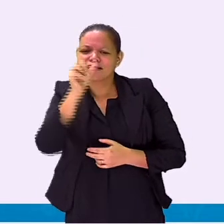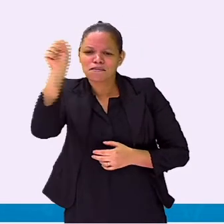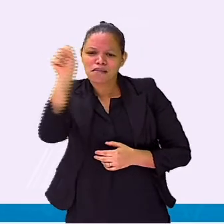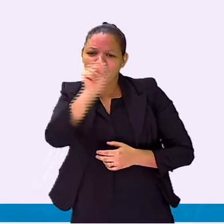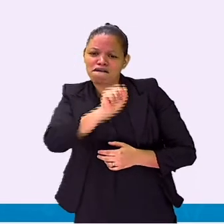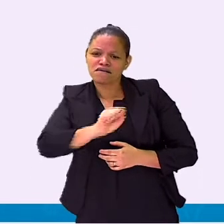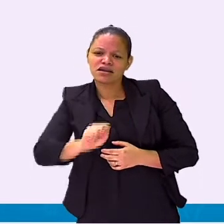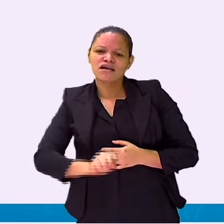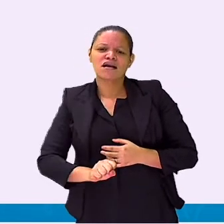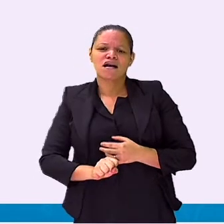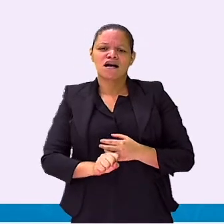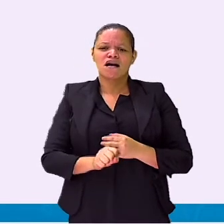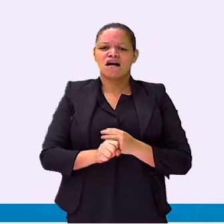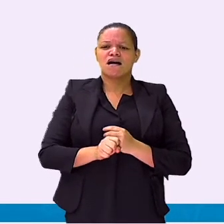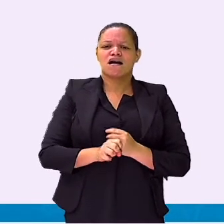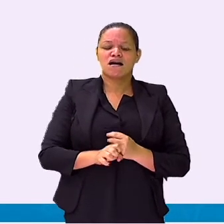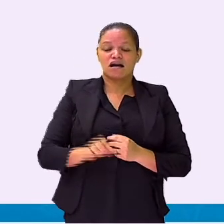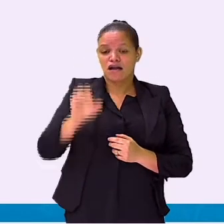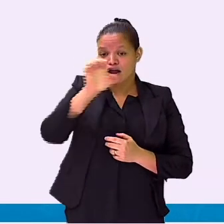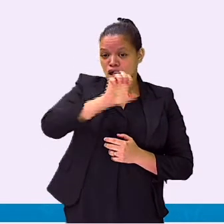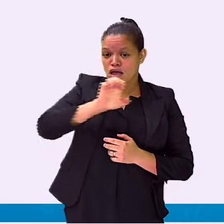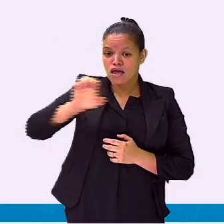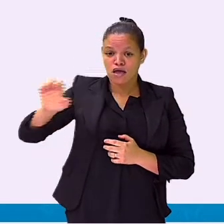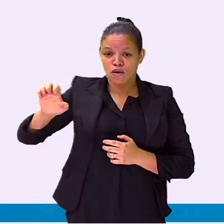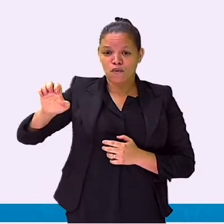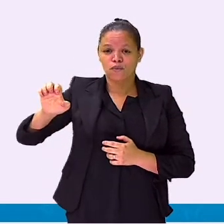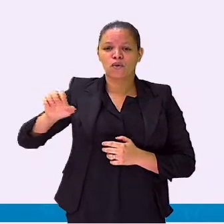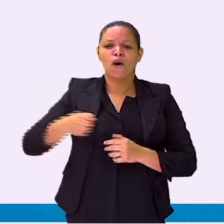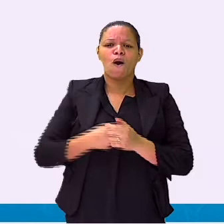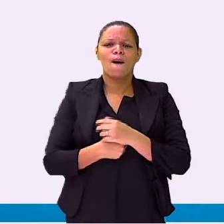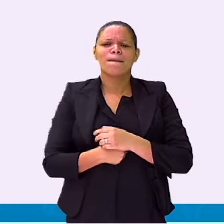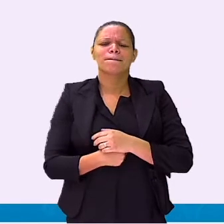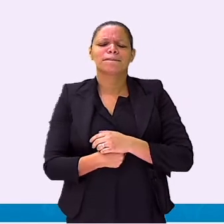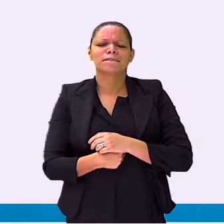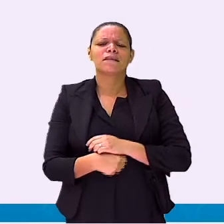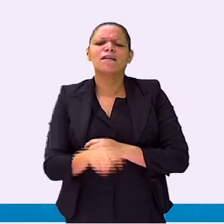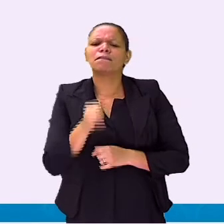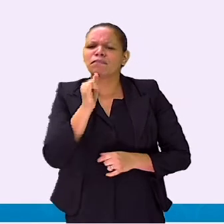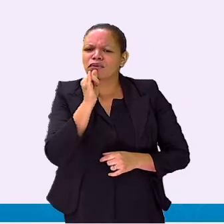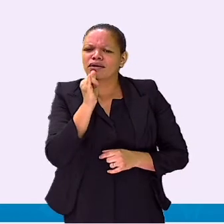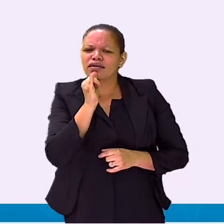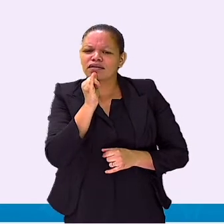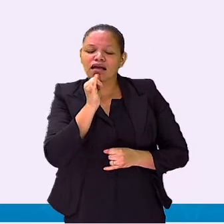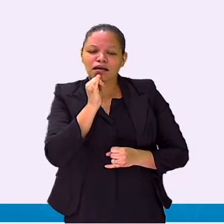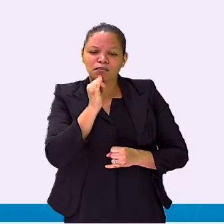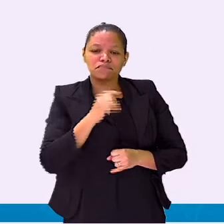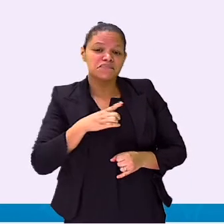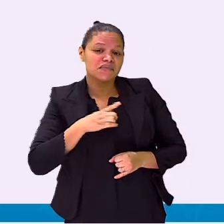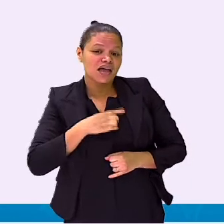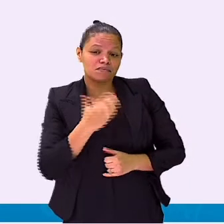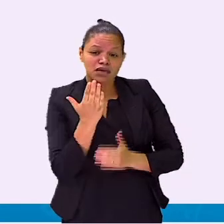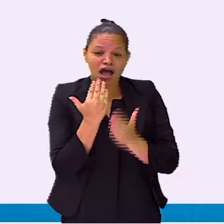a culinária deste estado, como o feijão tropeiro, o torresmo, o angu de milho verde,